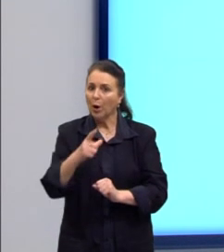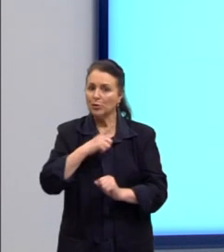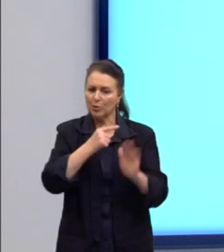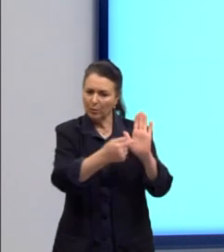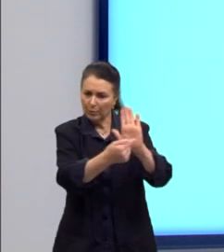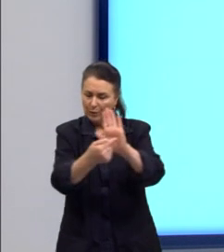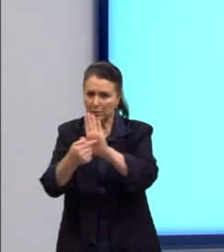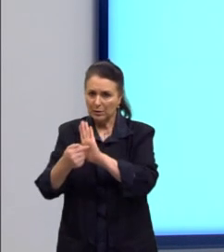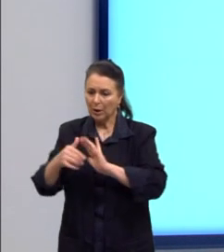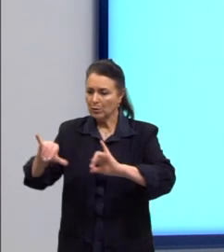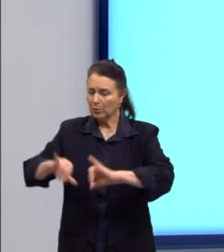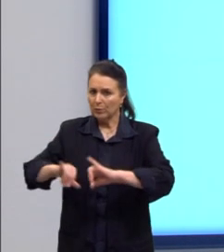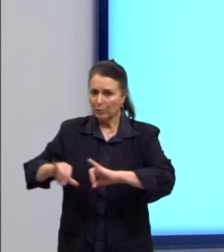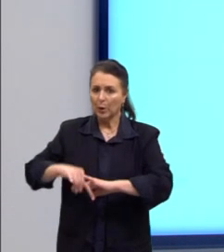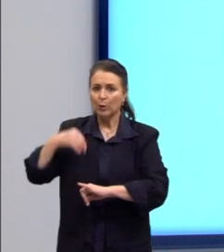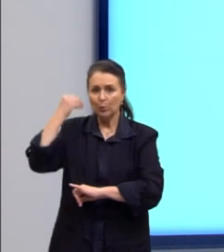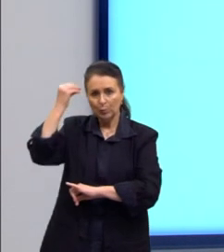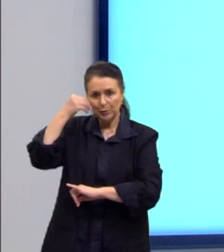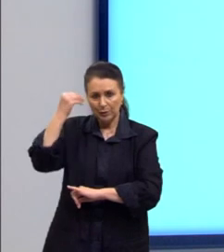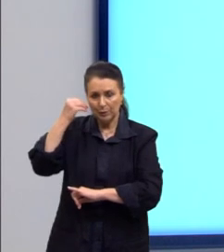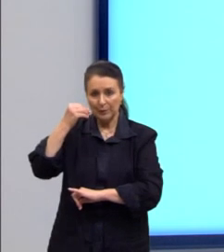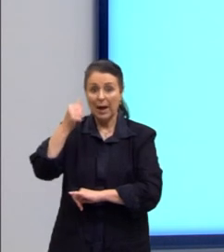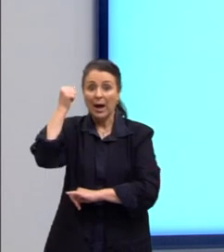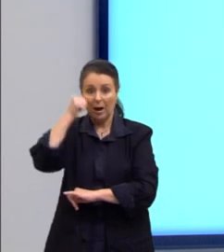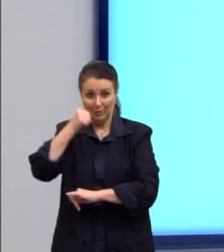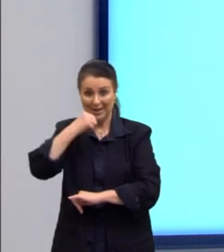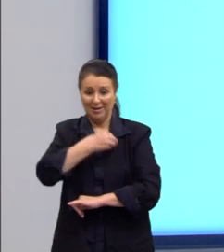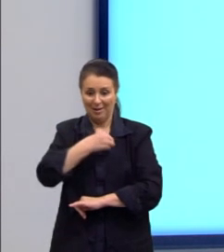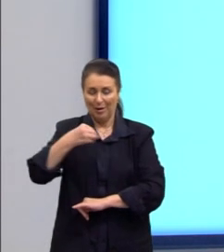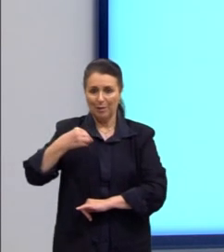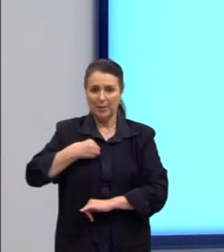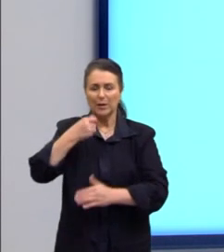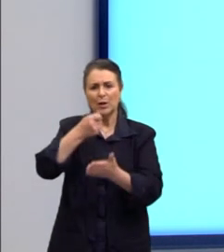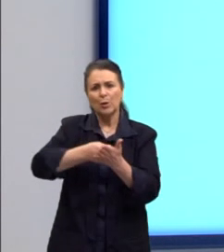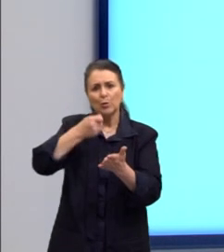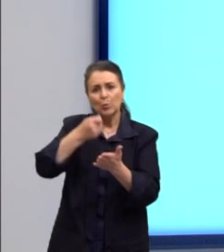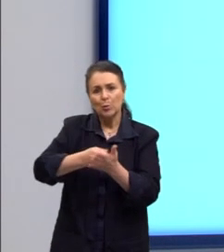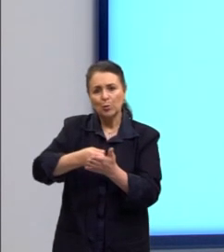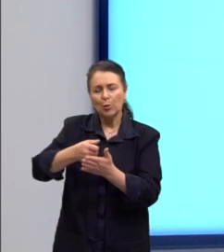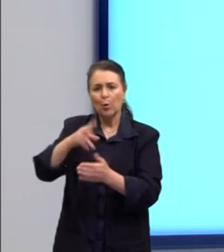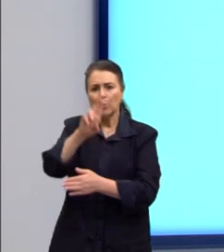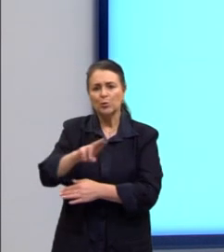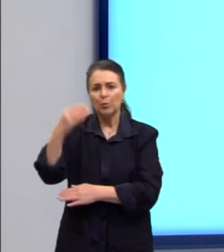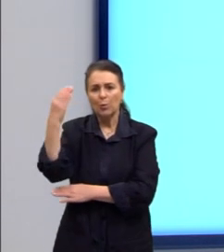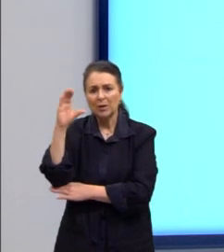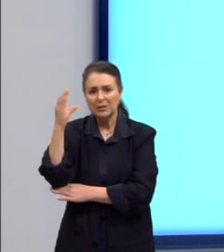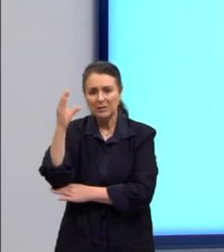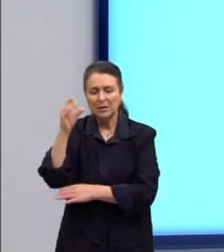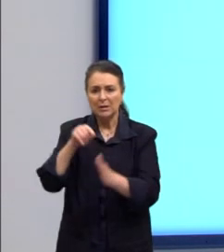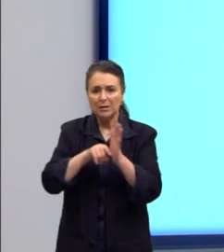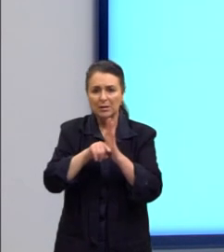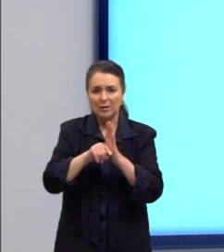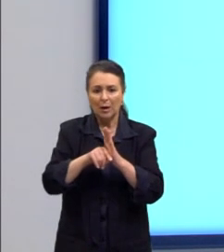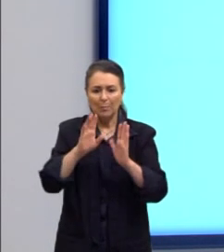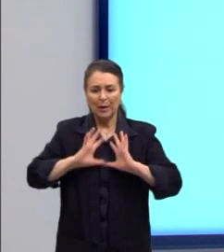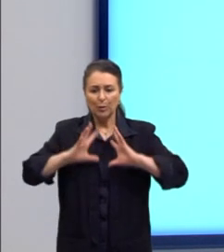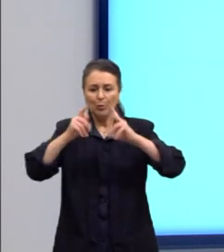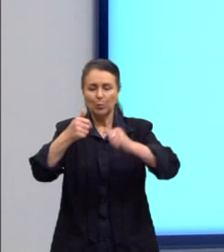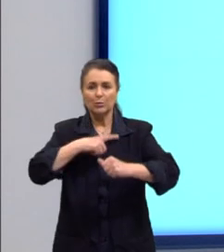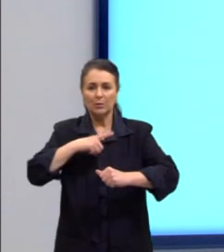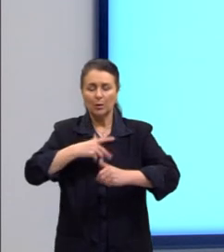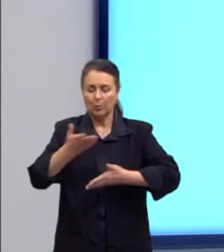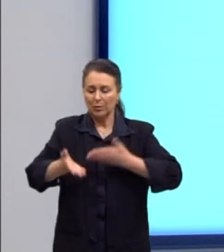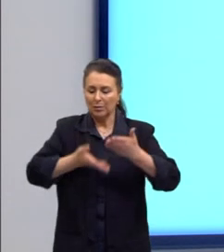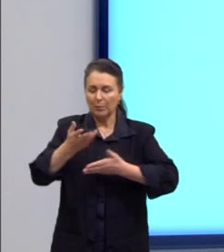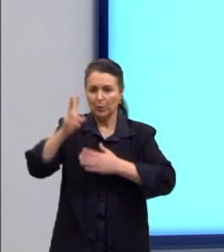psíquico em alguma fase da vida Nise da Silveira Então ela lutou com a ciência para que todos tivessem tratamento humanizado pensando que